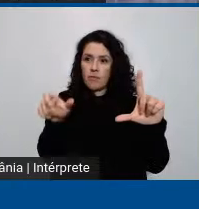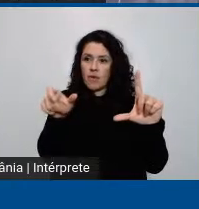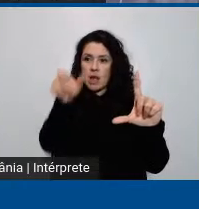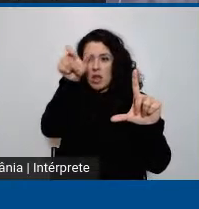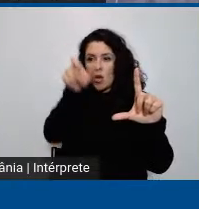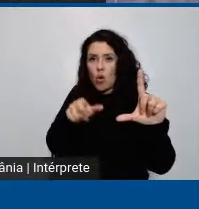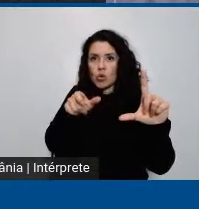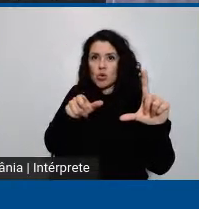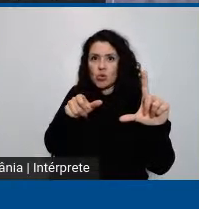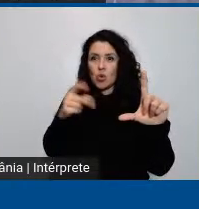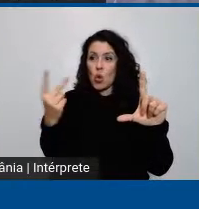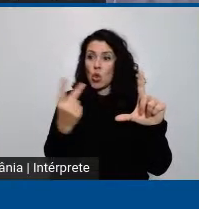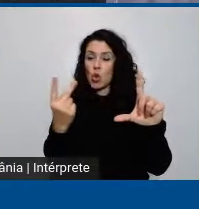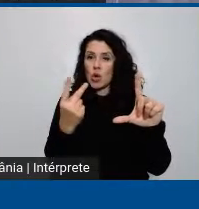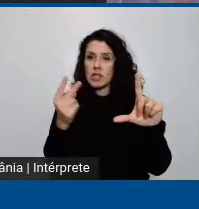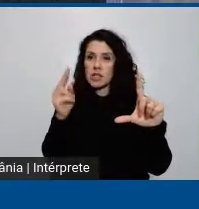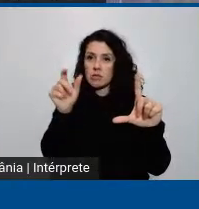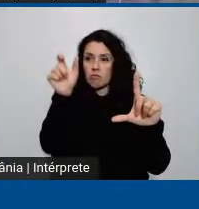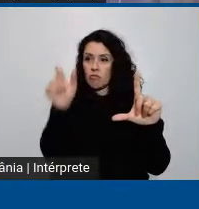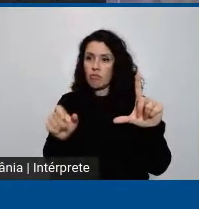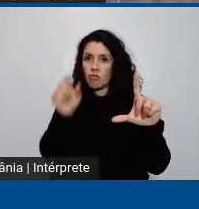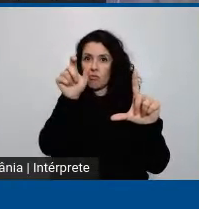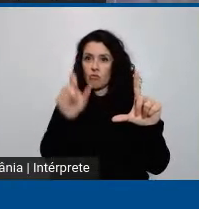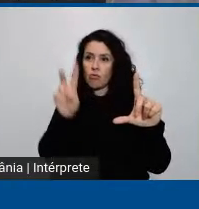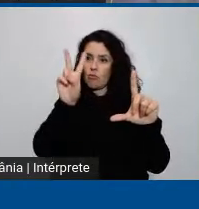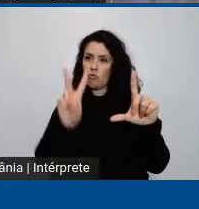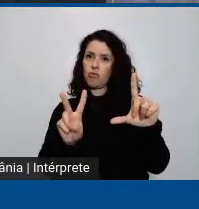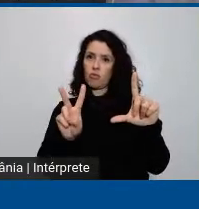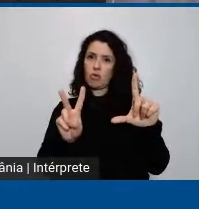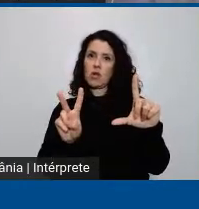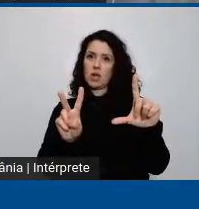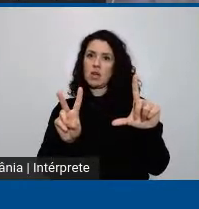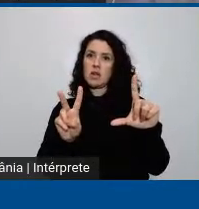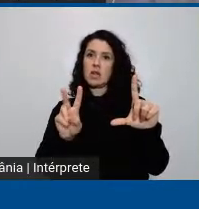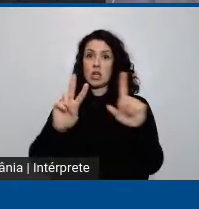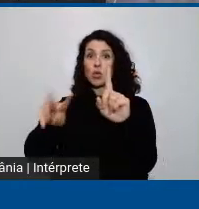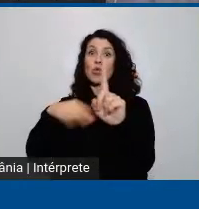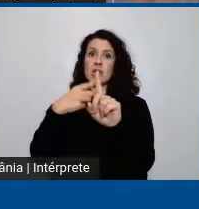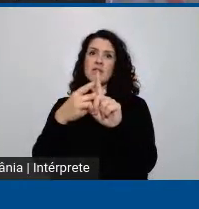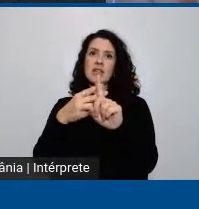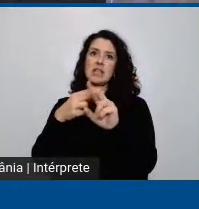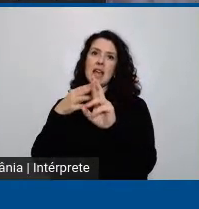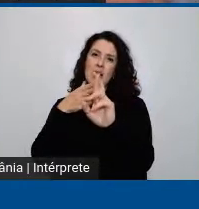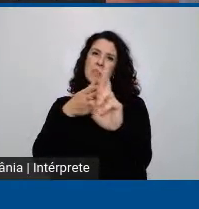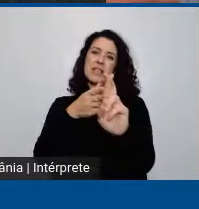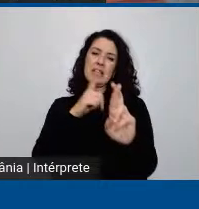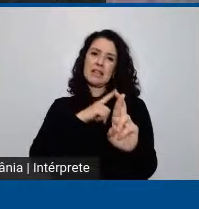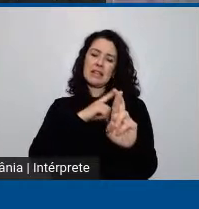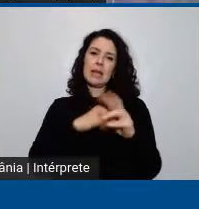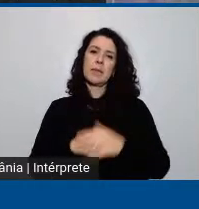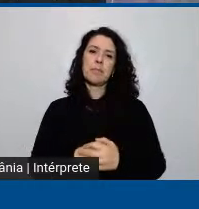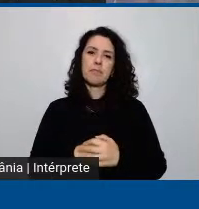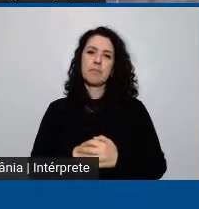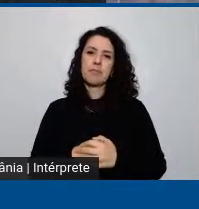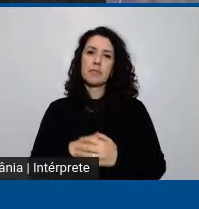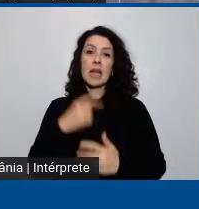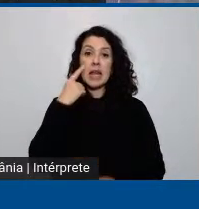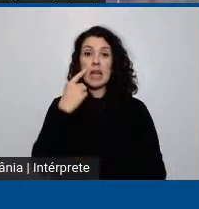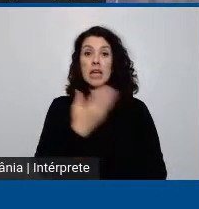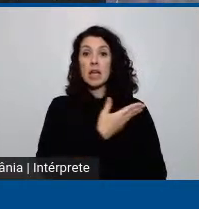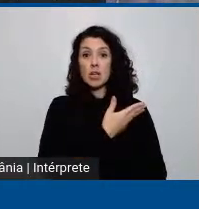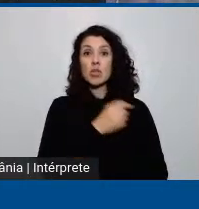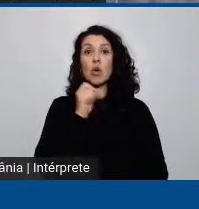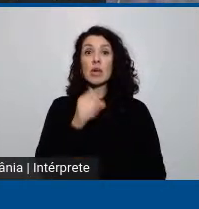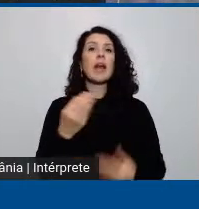indivíduo que também aparece duas vezes aqui representado. Então, esse é um exemplar, né, de uma tomada em câmera